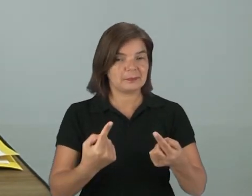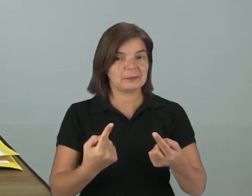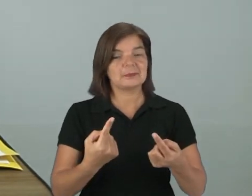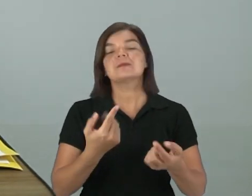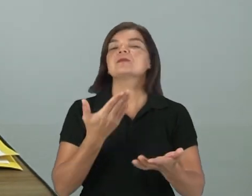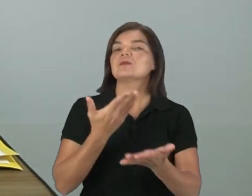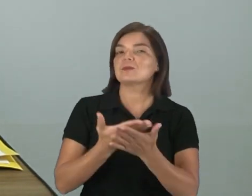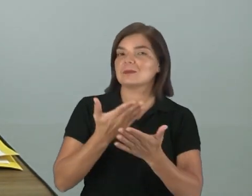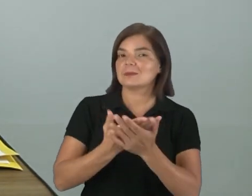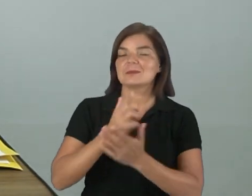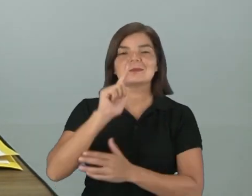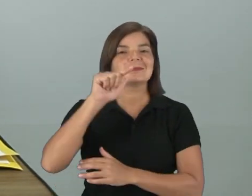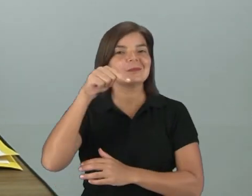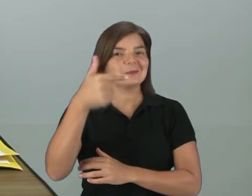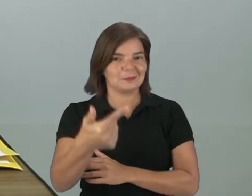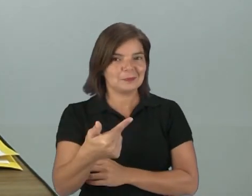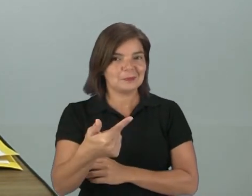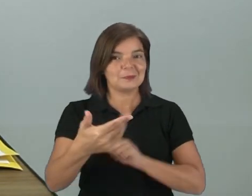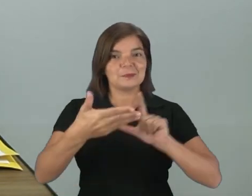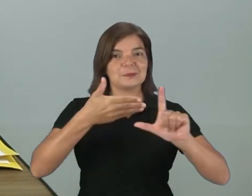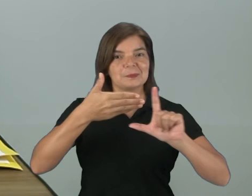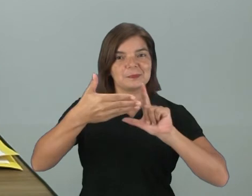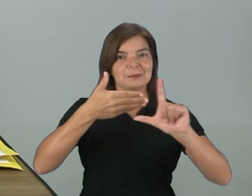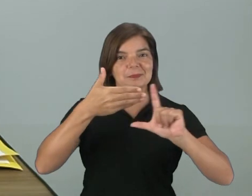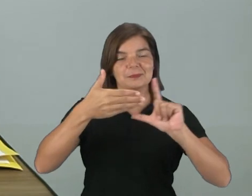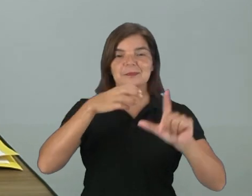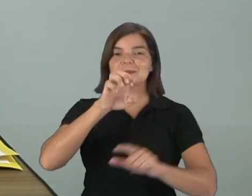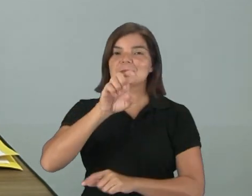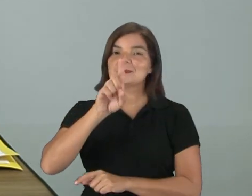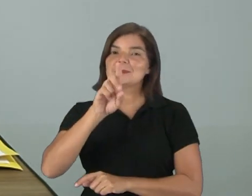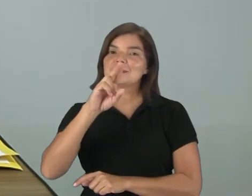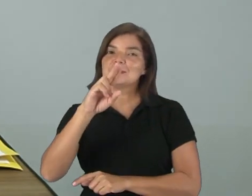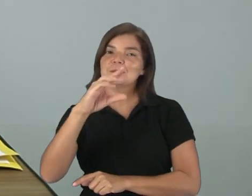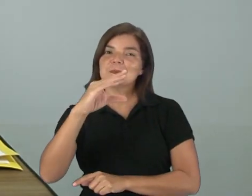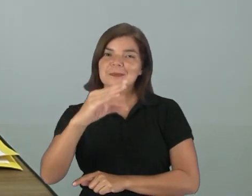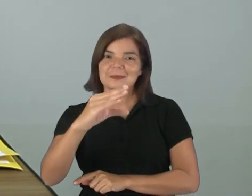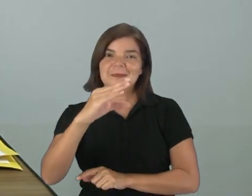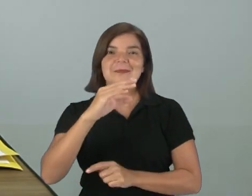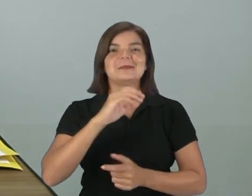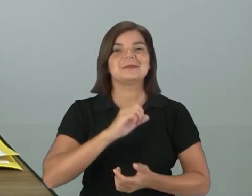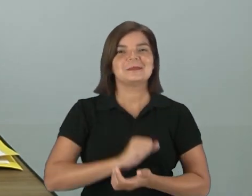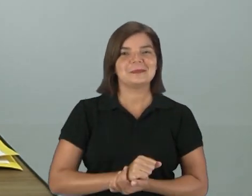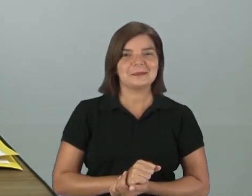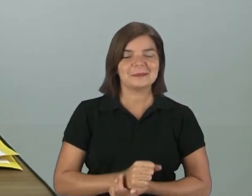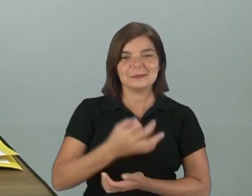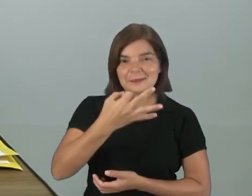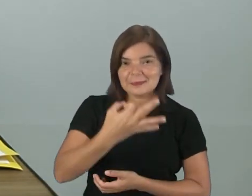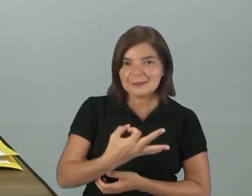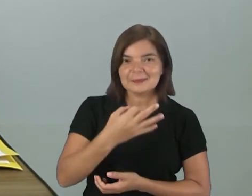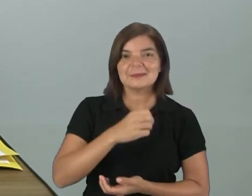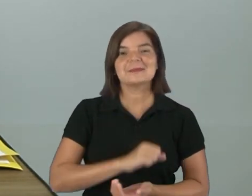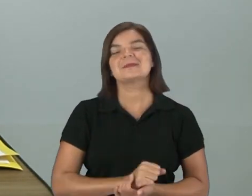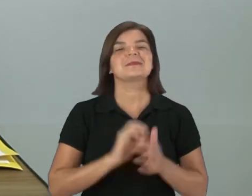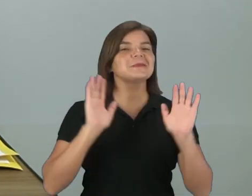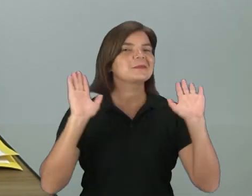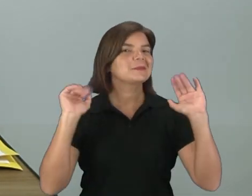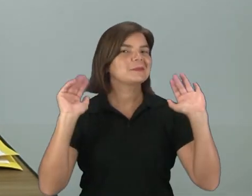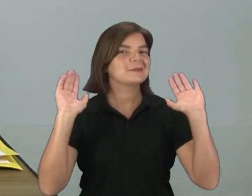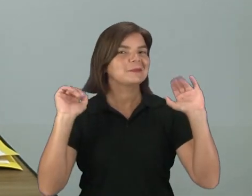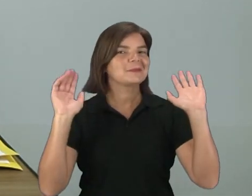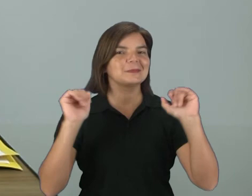essa e outras aulas, acesse a plataforma Eduque, certinho? Tchau,